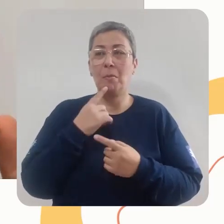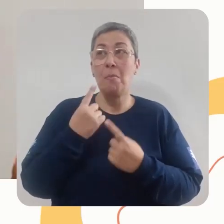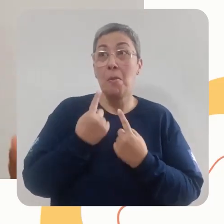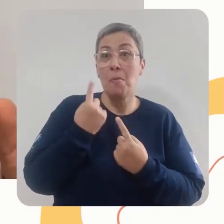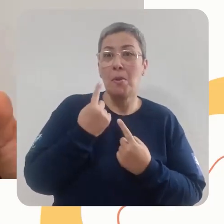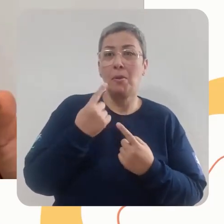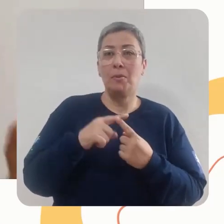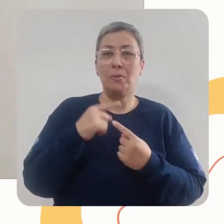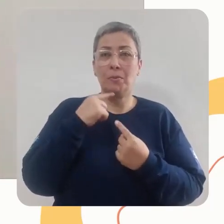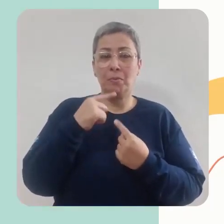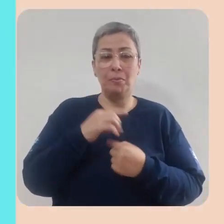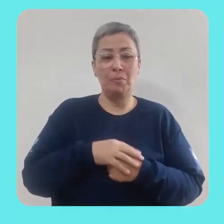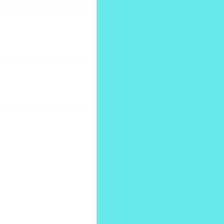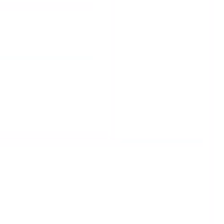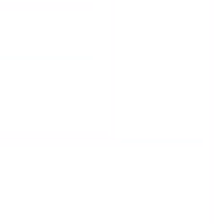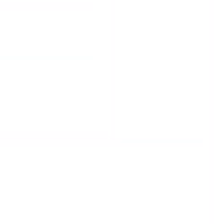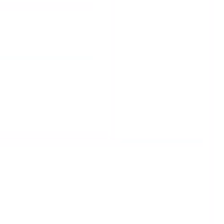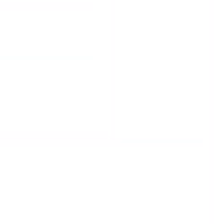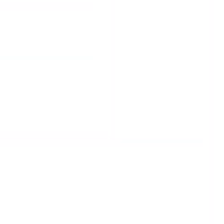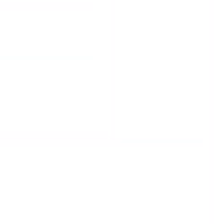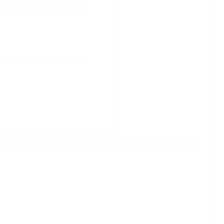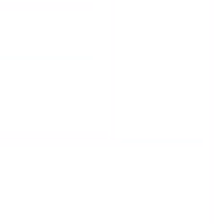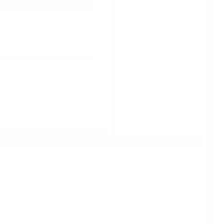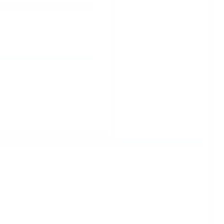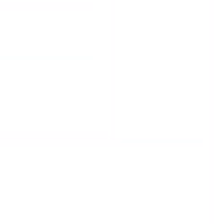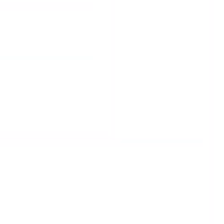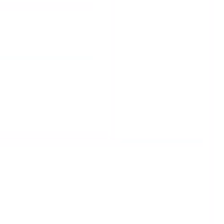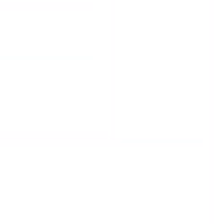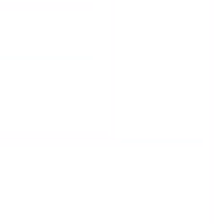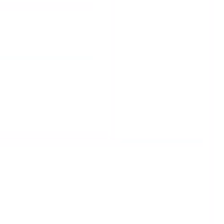nosso primeiro trava-línguas.